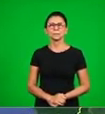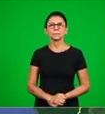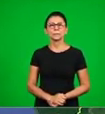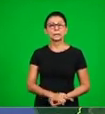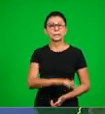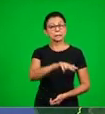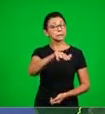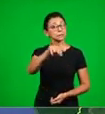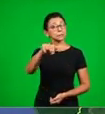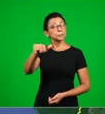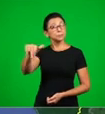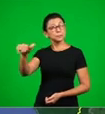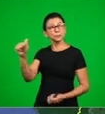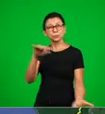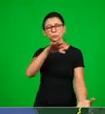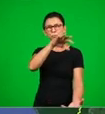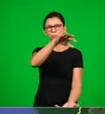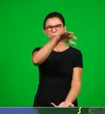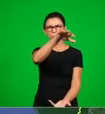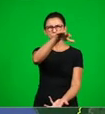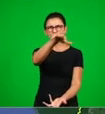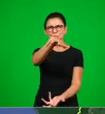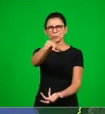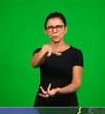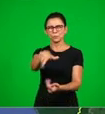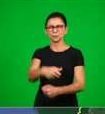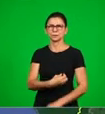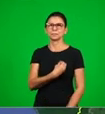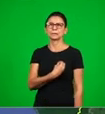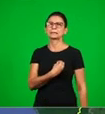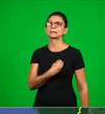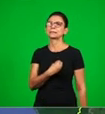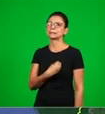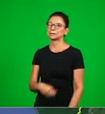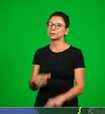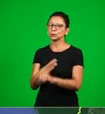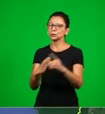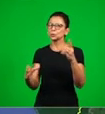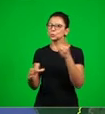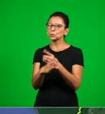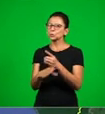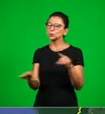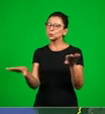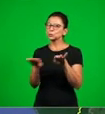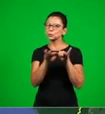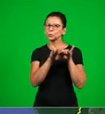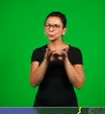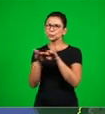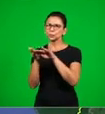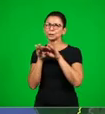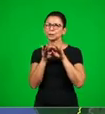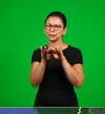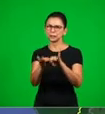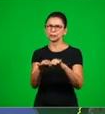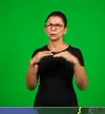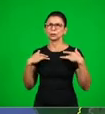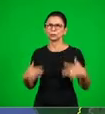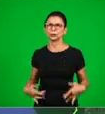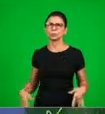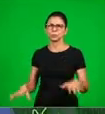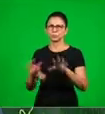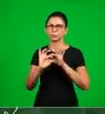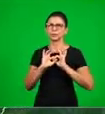Irmãos de todas as partes do mundo participam de um mesmo culto, em conjunto, no mesmo corpo e no